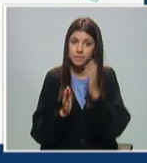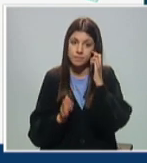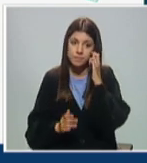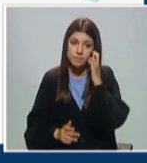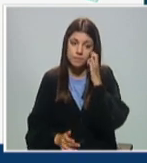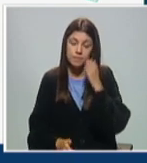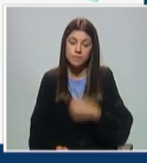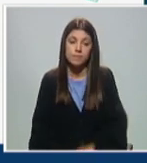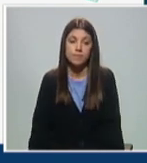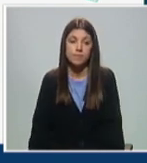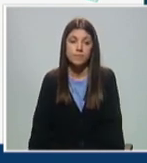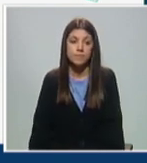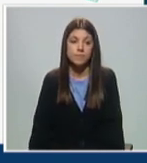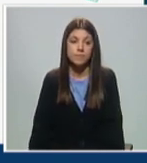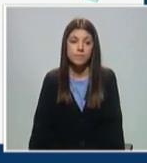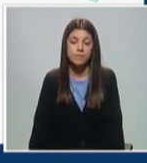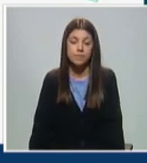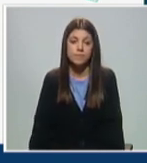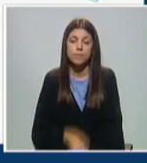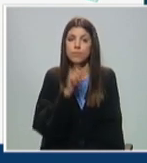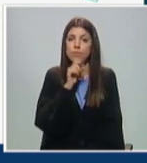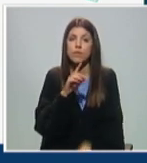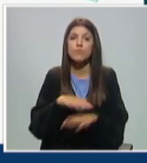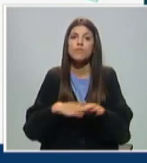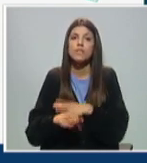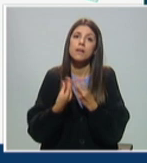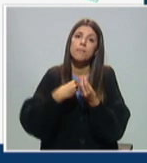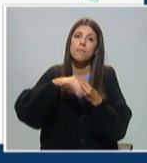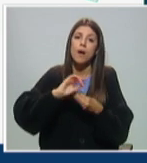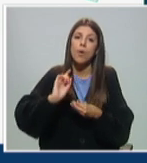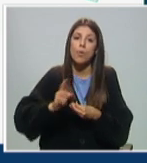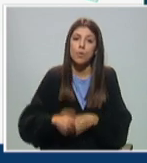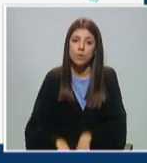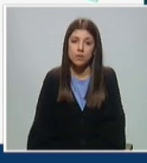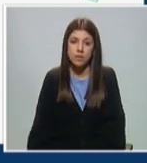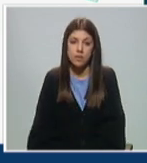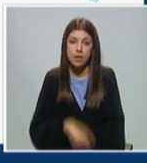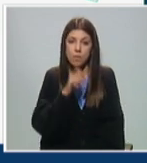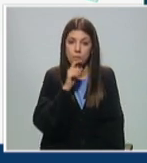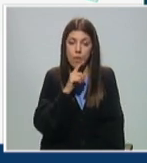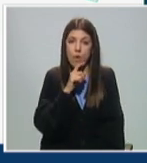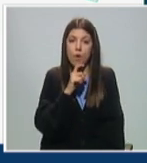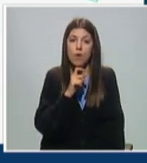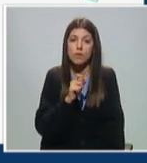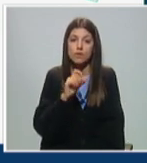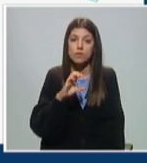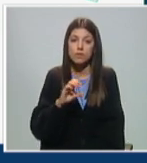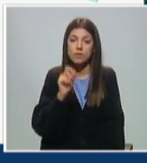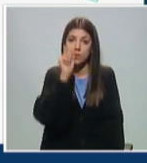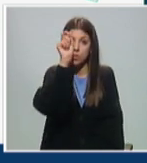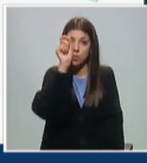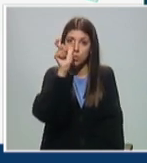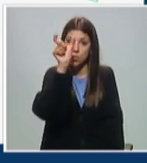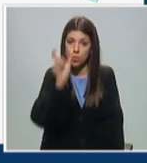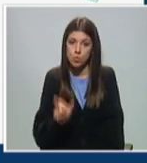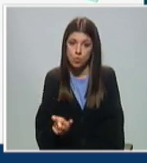que nós podemos fazer mais aqui? Então, nós podemos alargar uma coluna. Imaginem que eu vou selecionar a